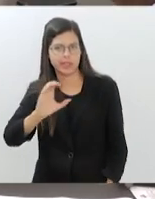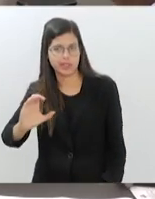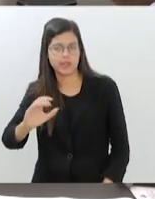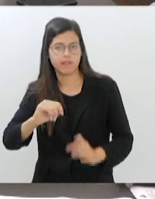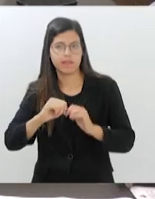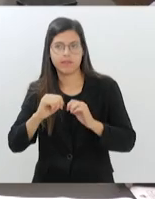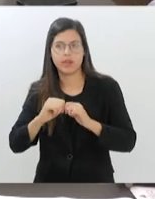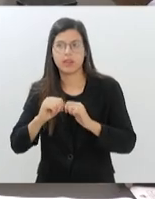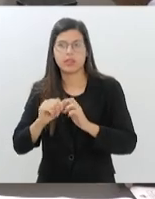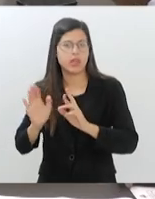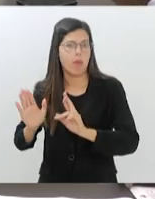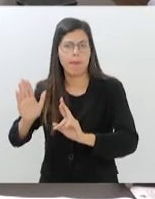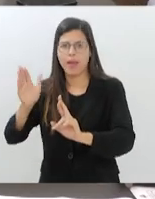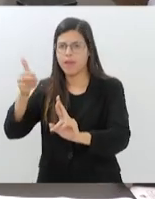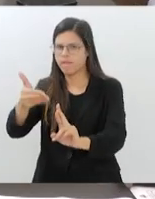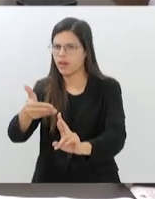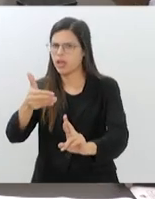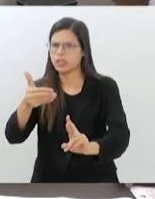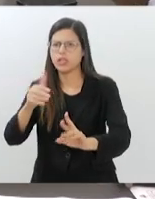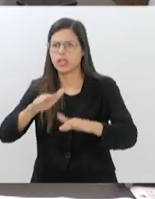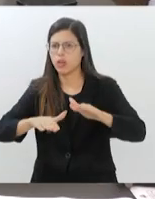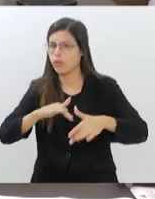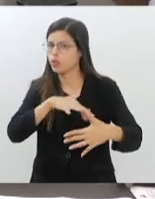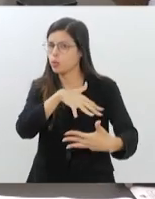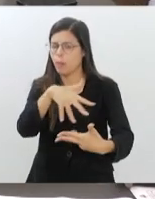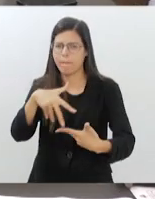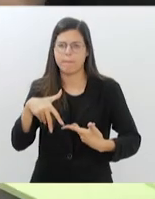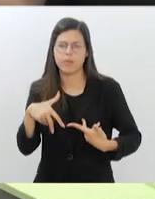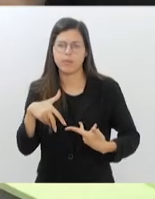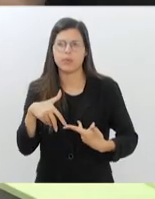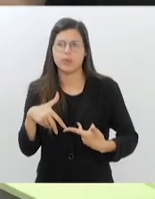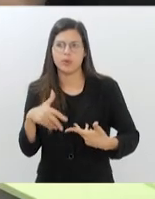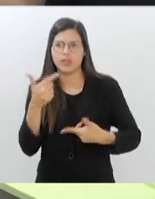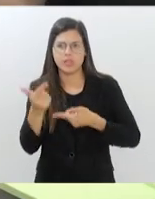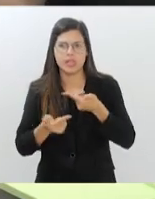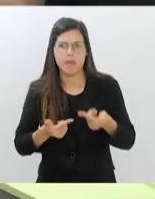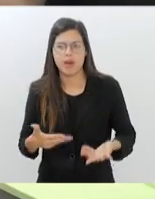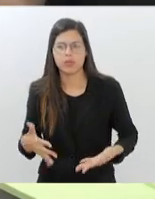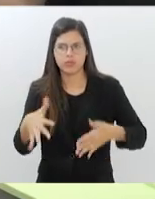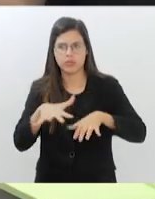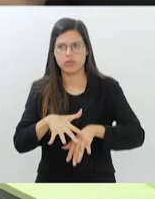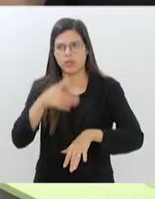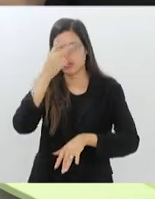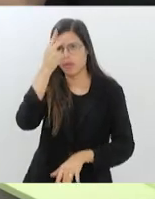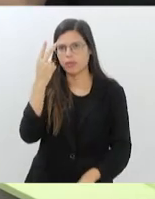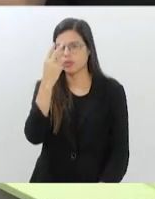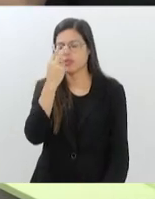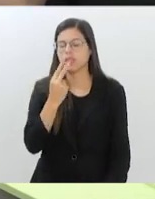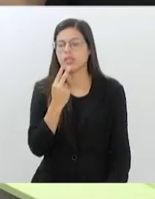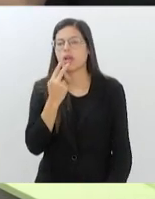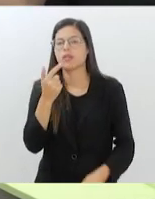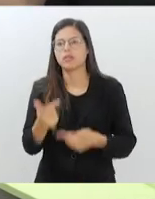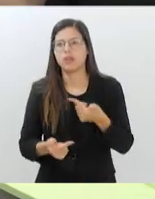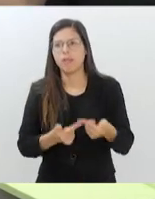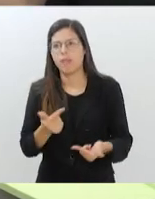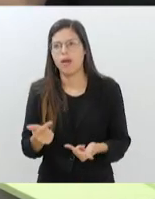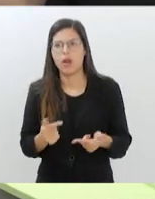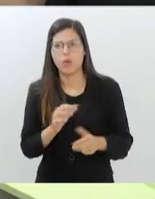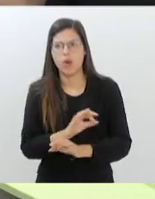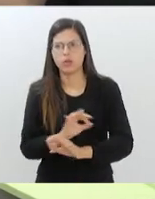e a referência talvez no mundo no trabalho de inclusão não efetiva né da pessoa cega e realmente é um trabalho incrível